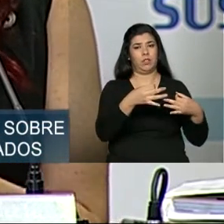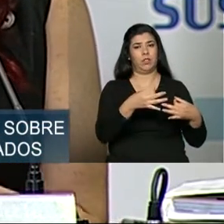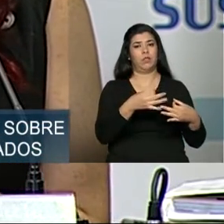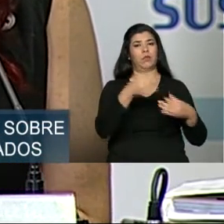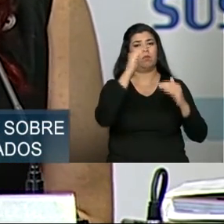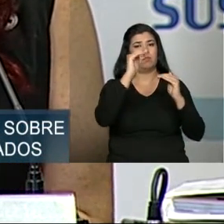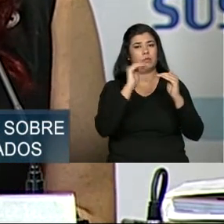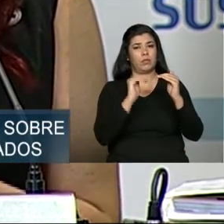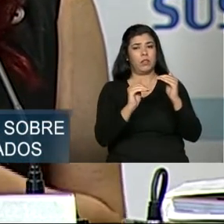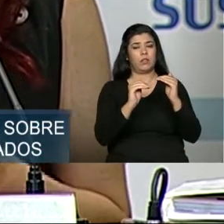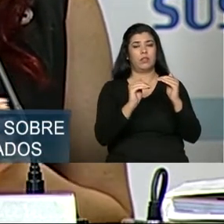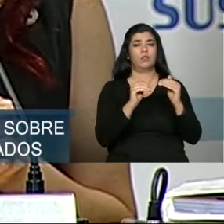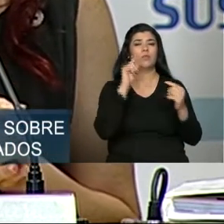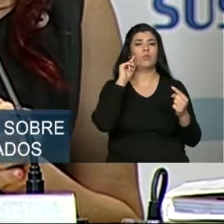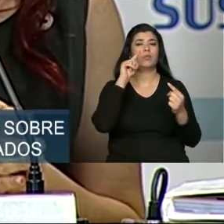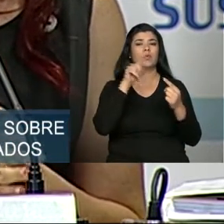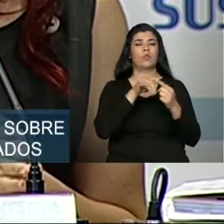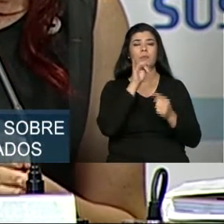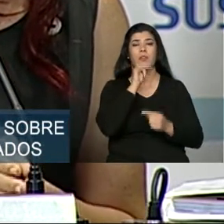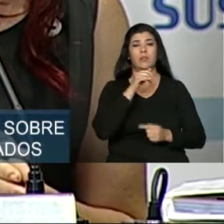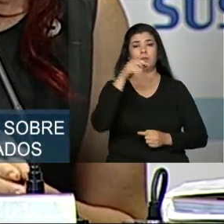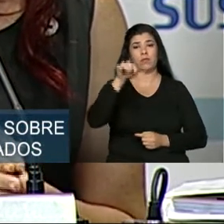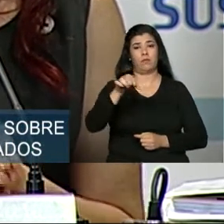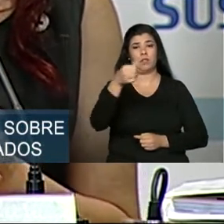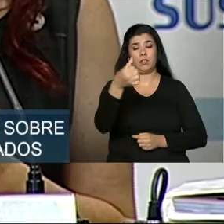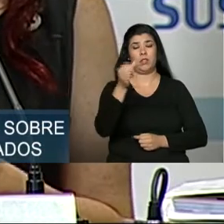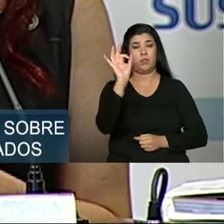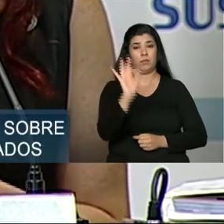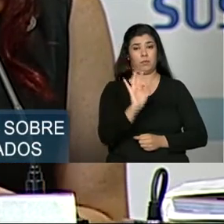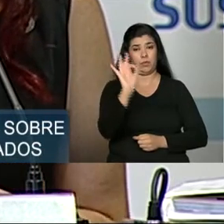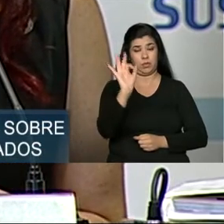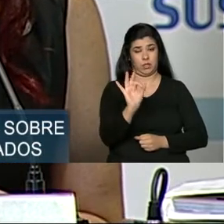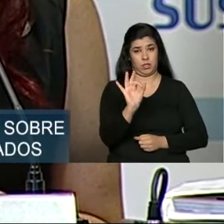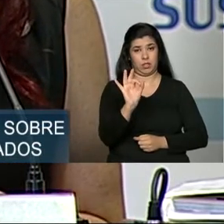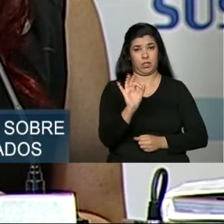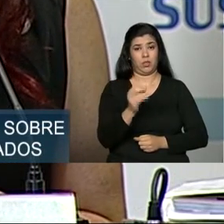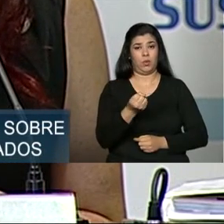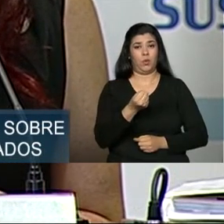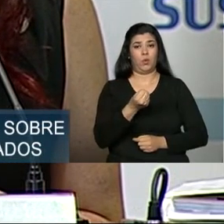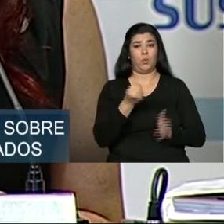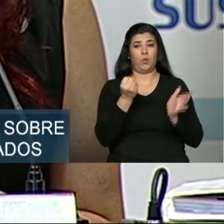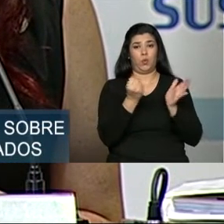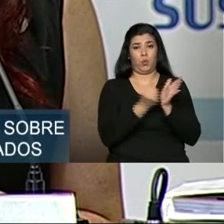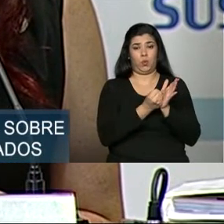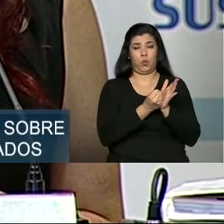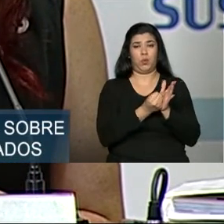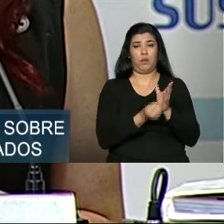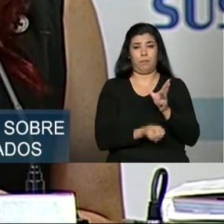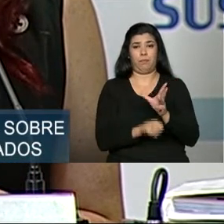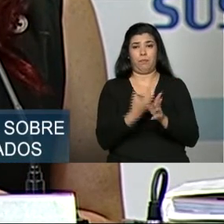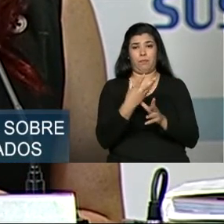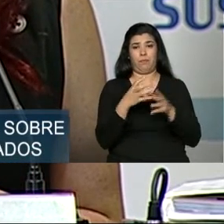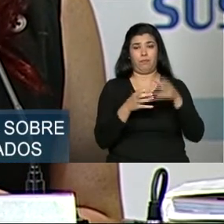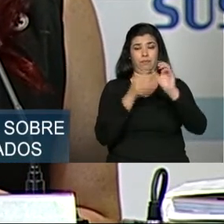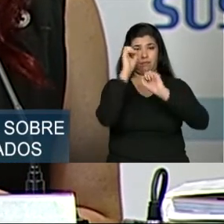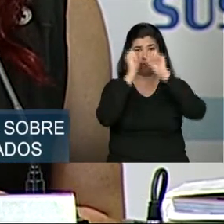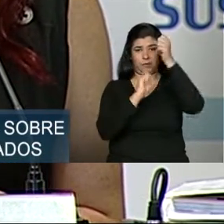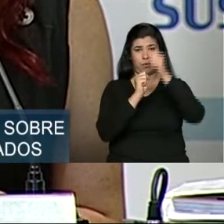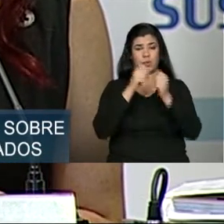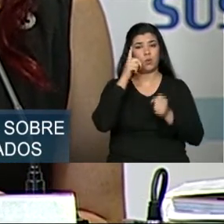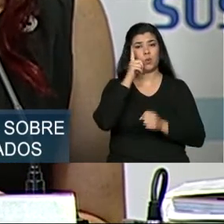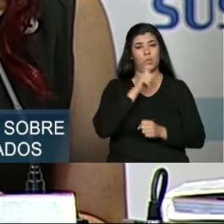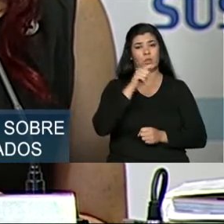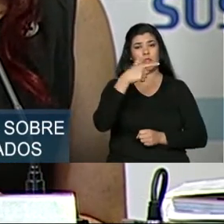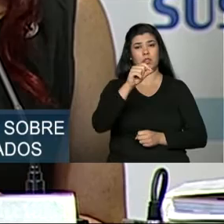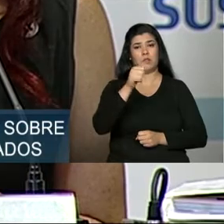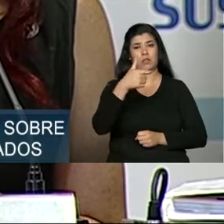a apresentar. 96% das marcas conseguiram atingir a meta de 2012 e já